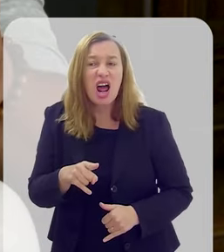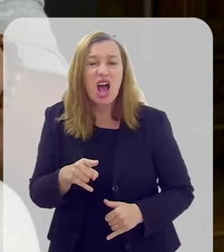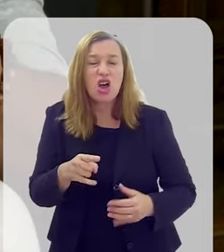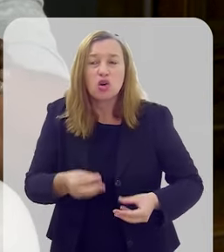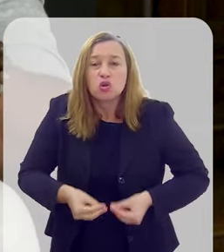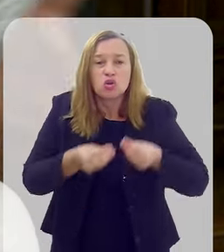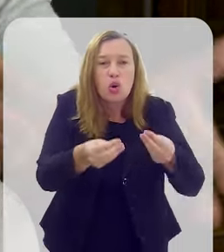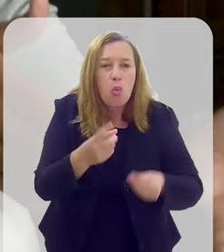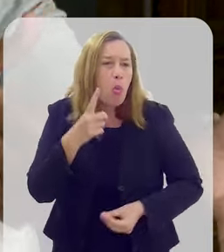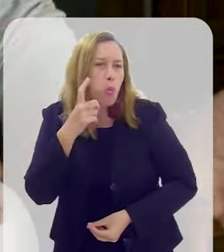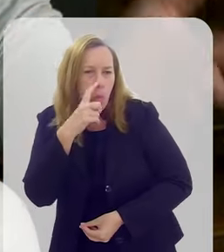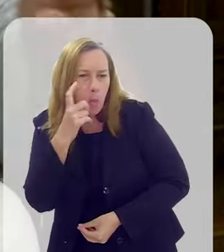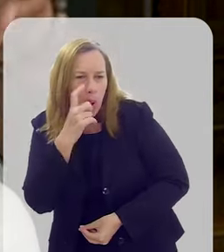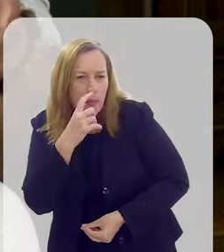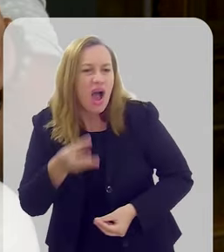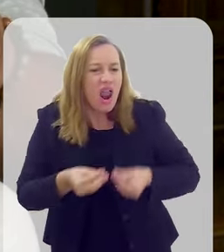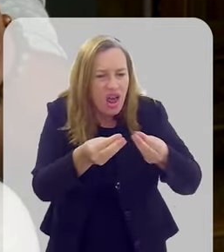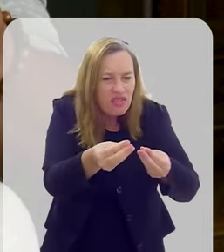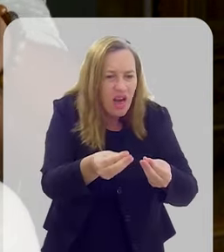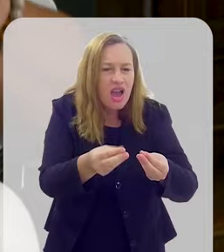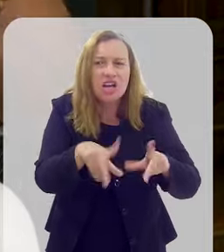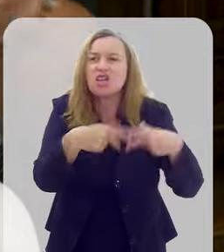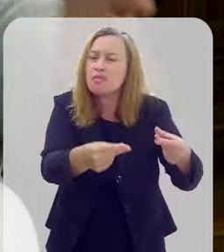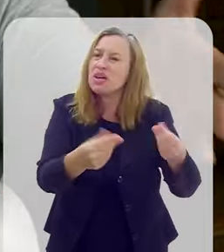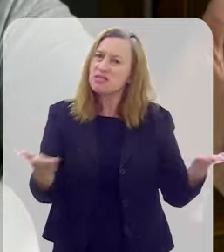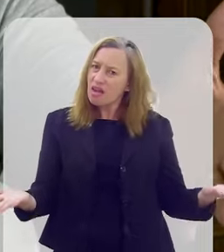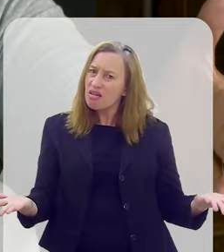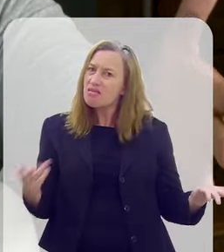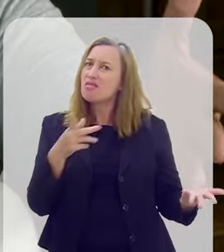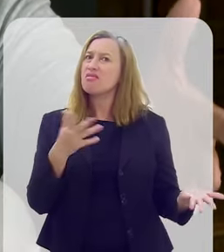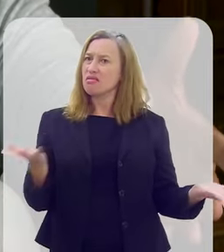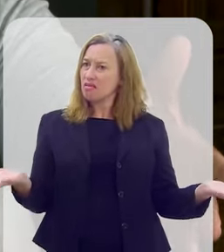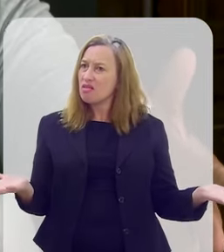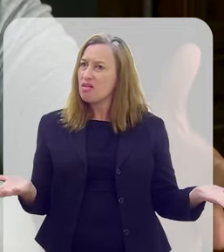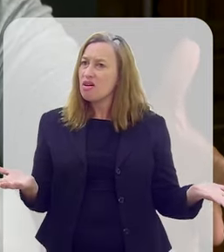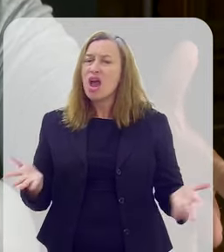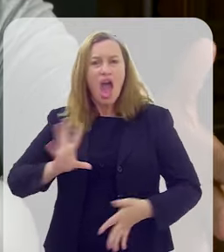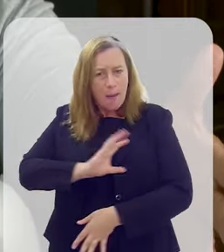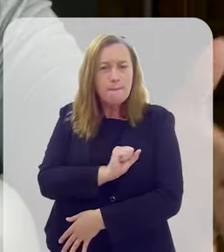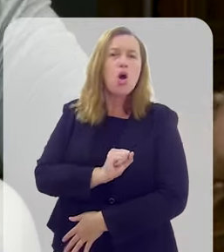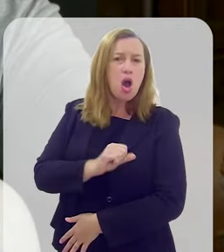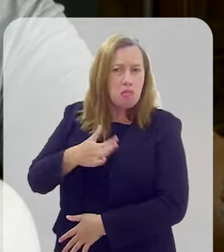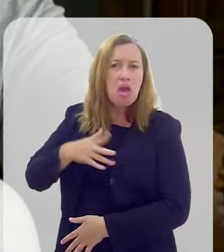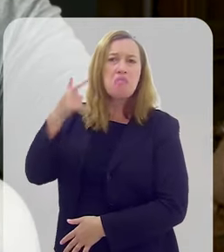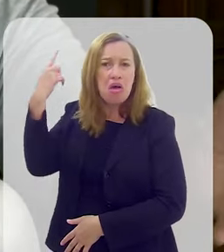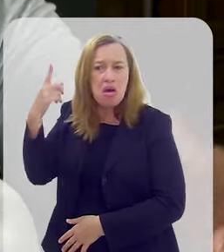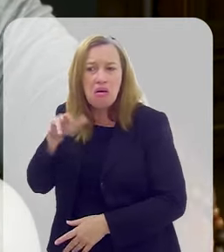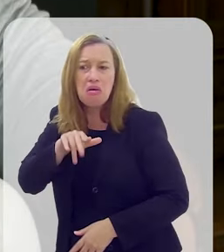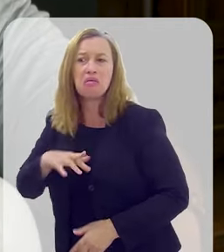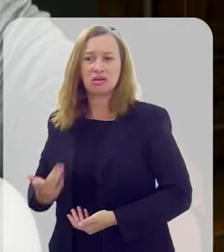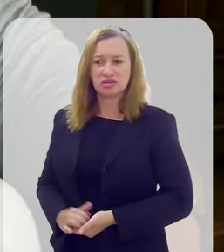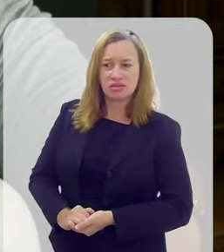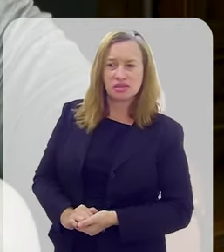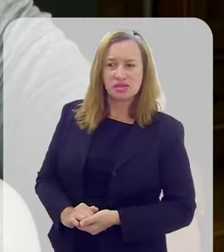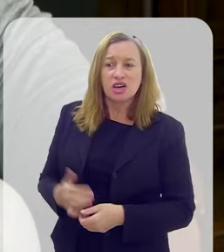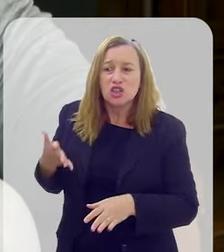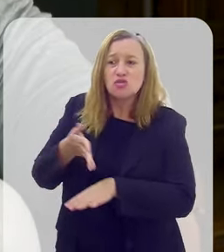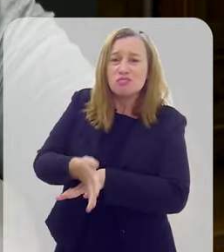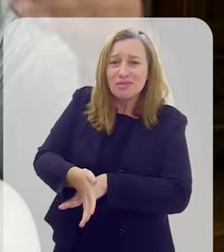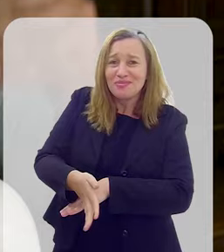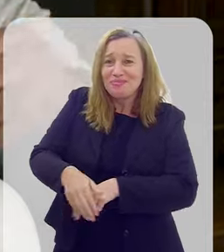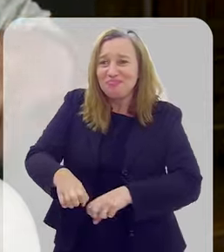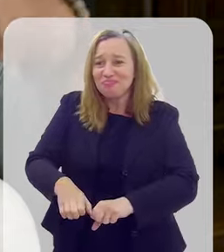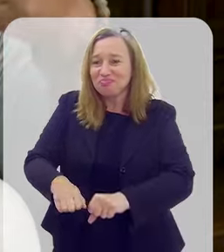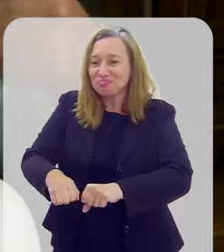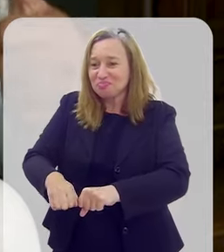lá compra um bombom uma bala Juquinha leva pro cara rapaz né Isso é amor meu irmão